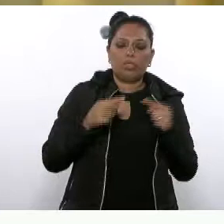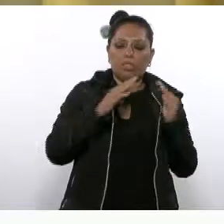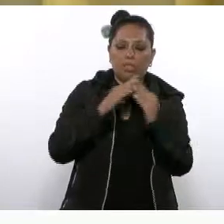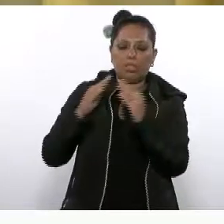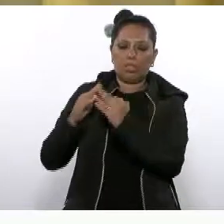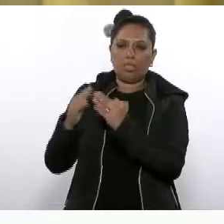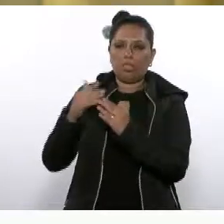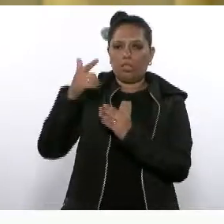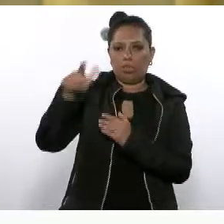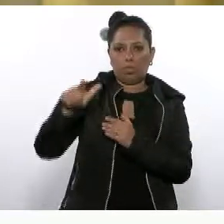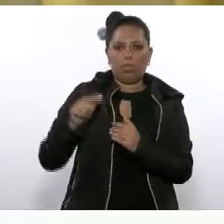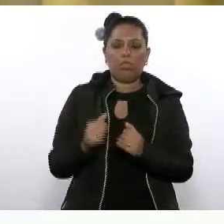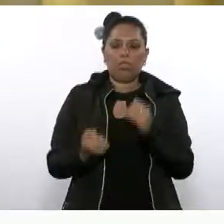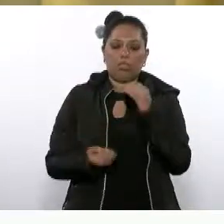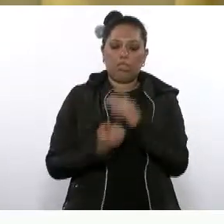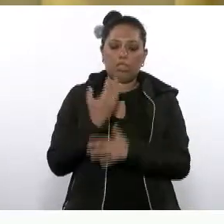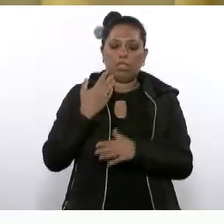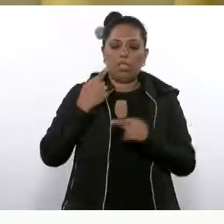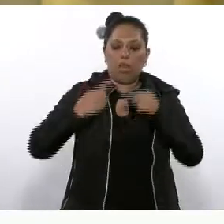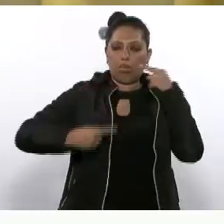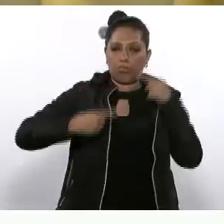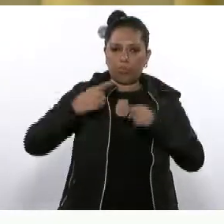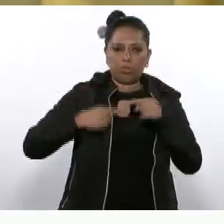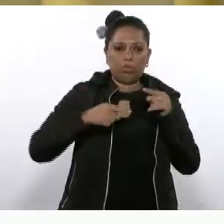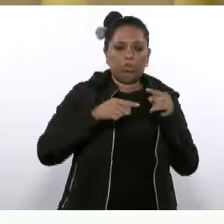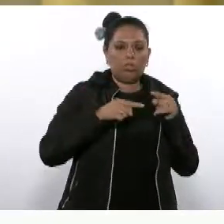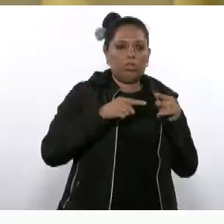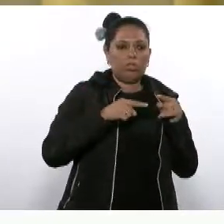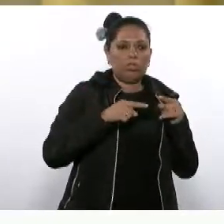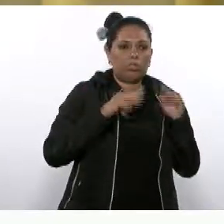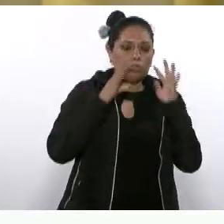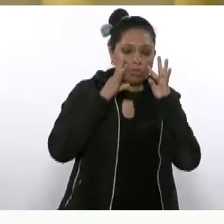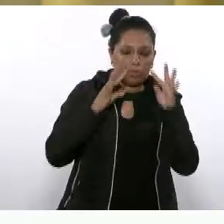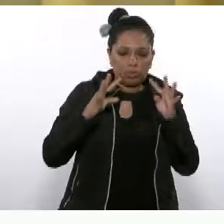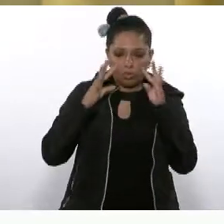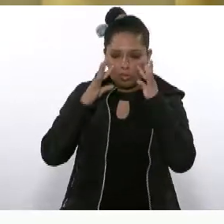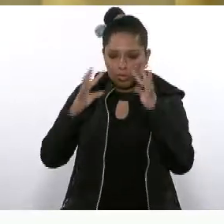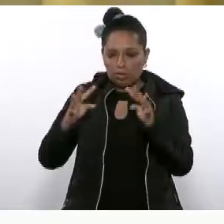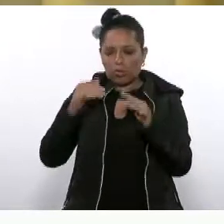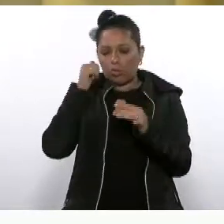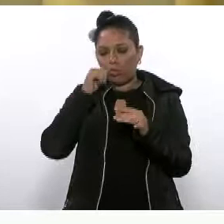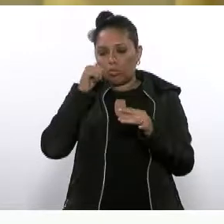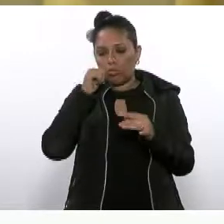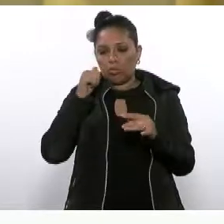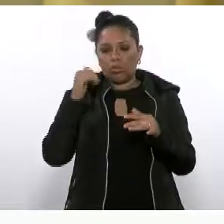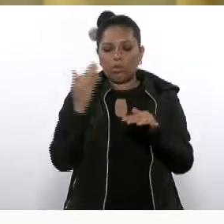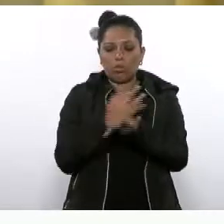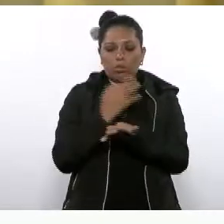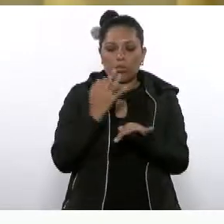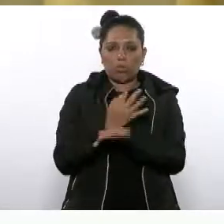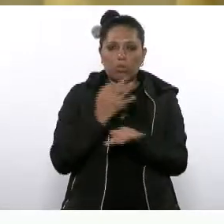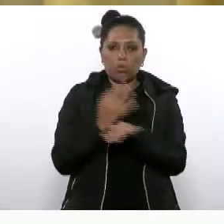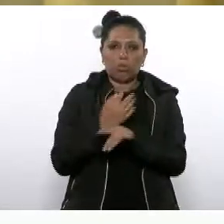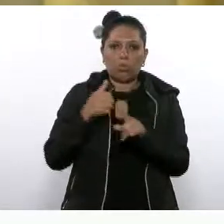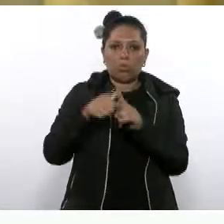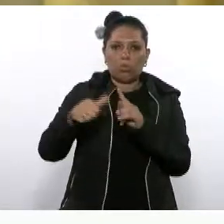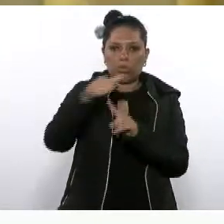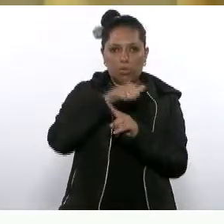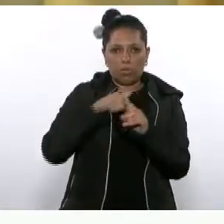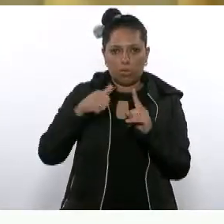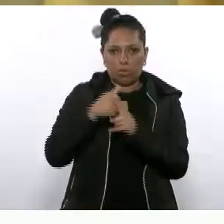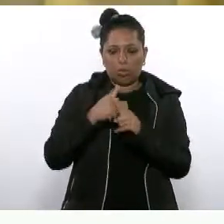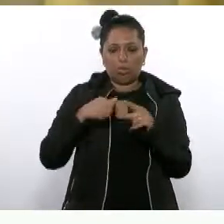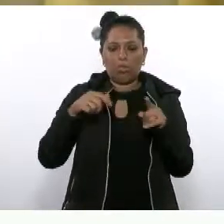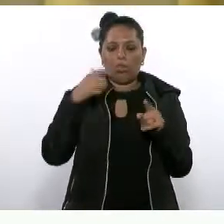entre outros. Criar políticas de acompanhamento às mulheres sobreviventes de tentativas de feminicídio e a